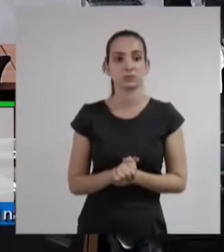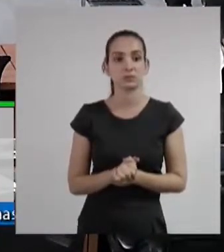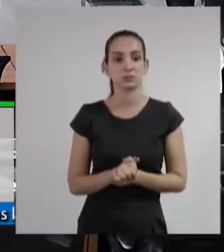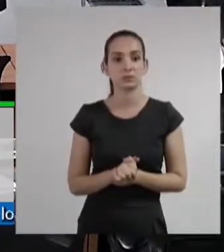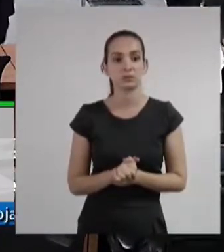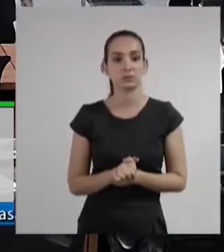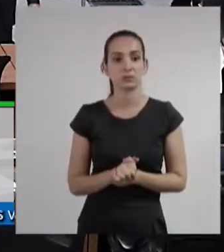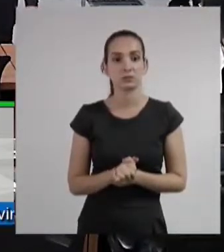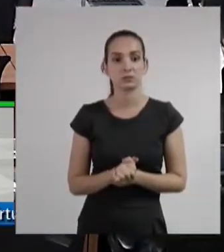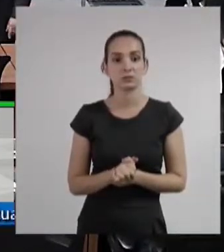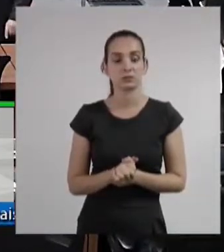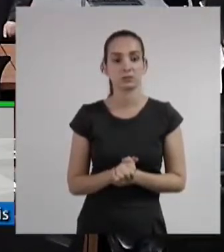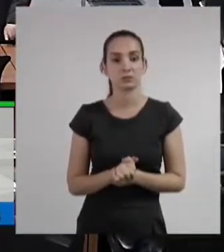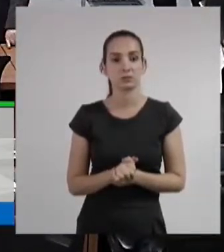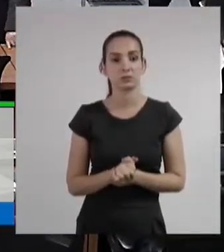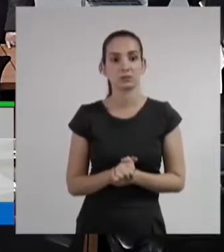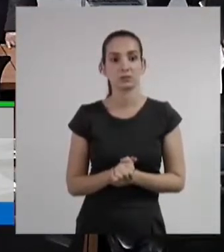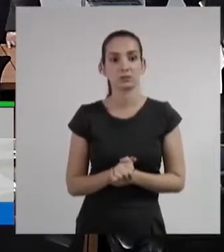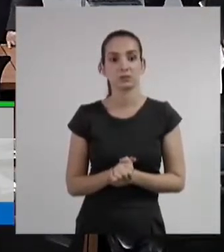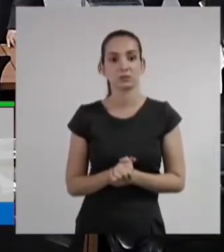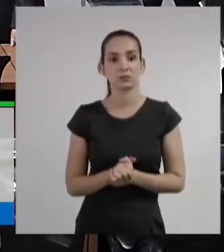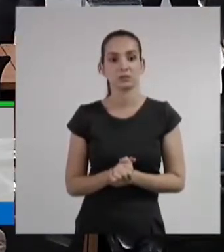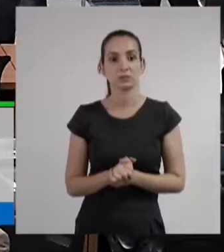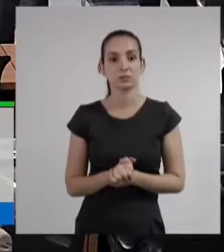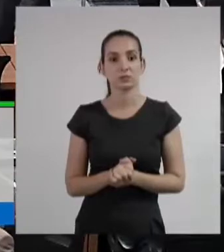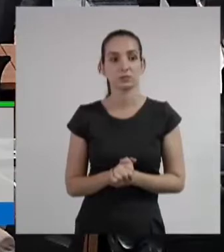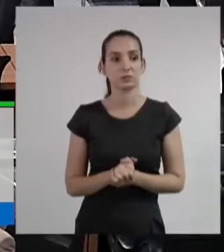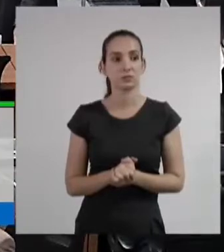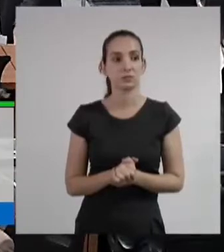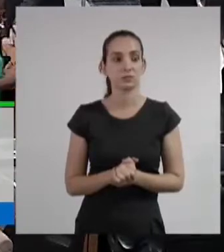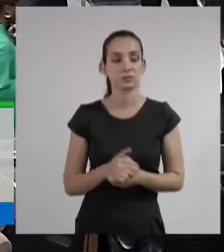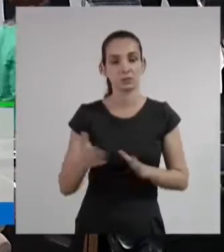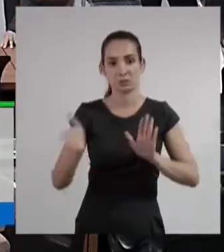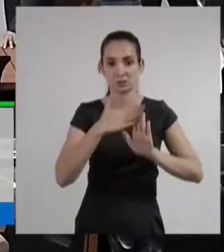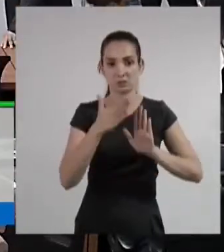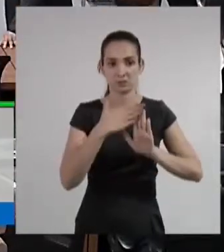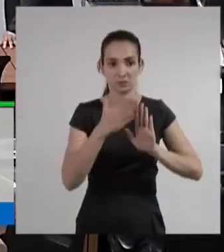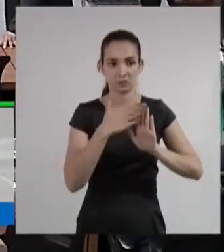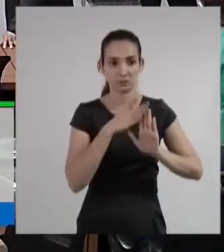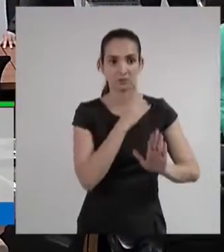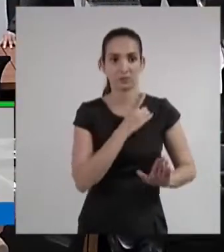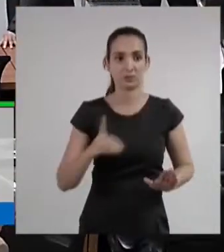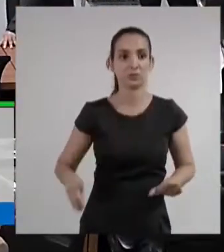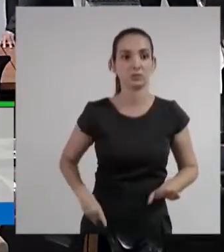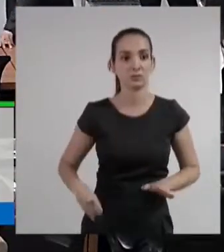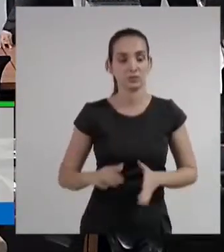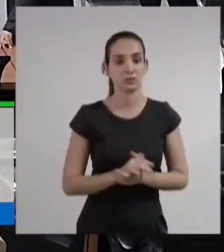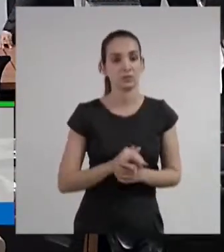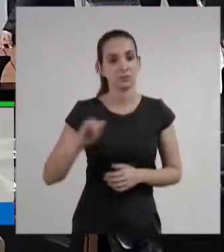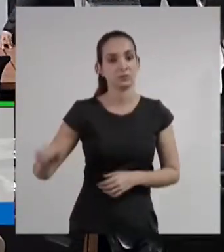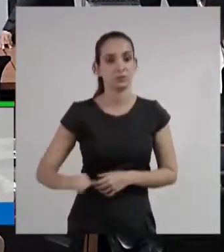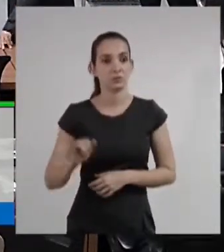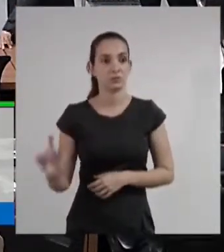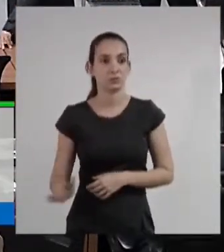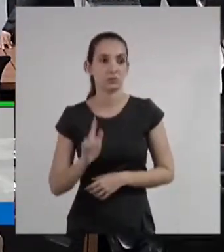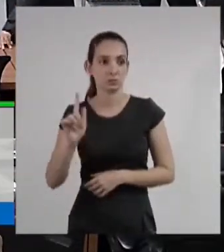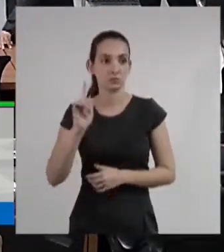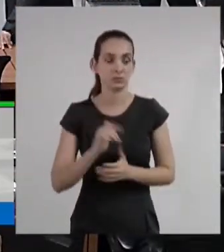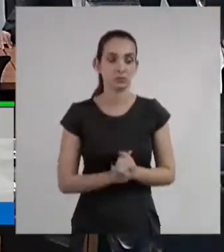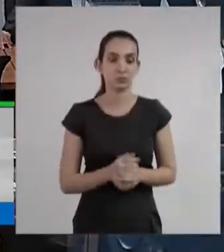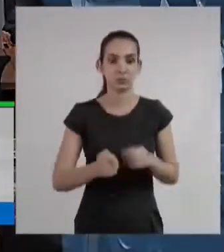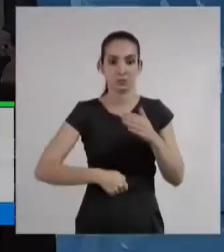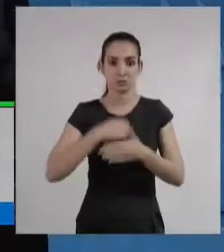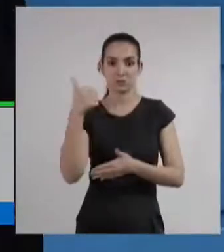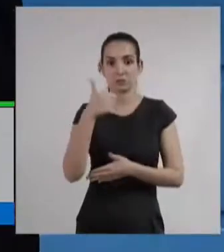Tem a emenda foi colocada. Eu só queria consultar pela ordem, são duas. Pela ordem do nobre deputado Duas João situações. Grandão. A primeira é dizer